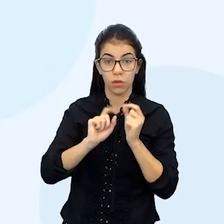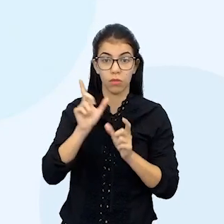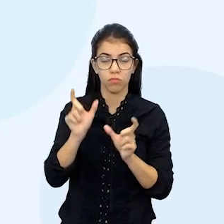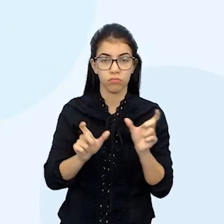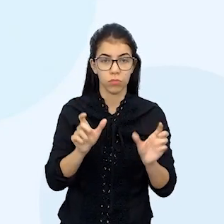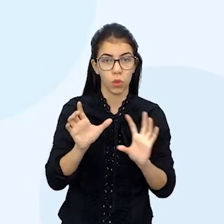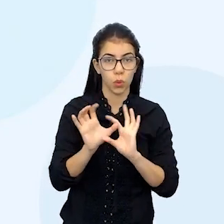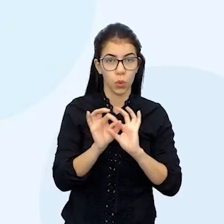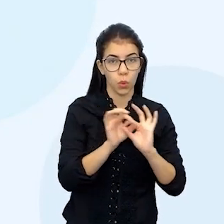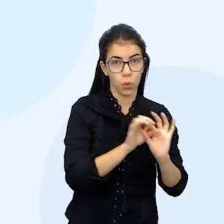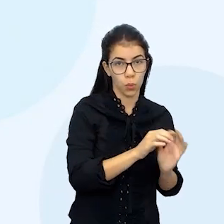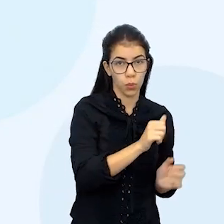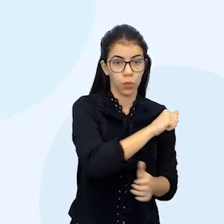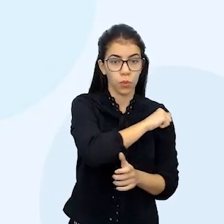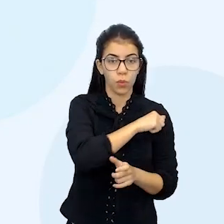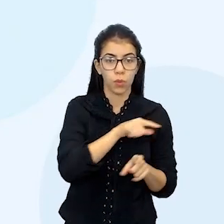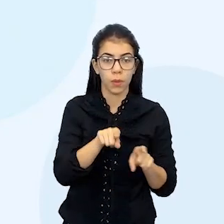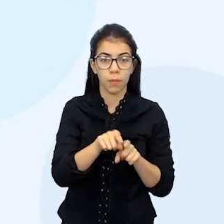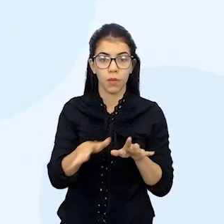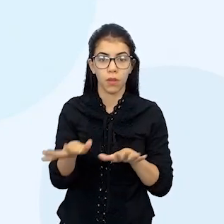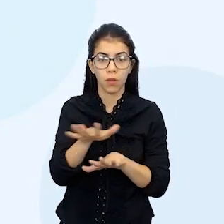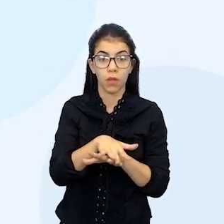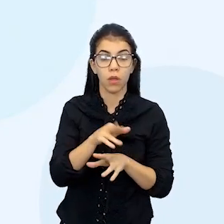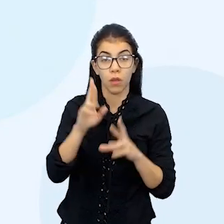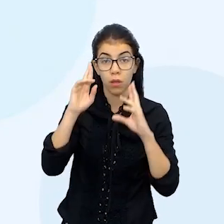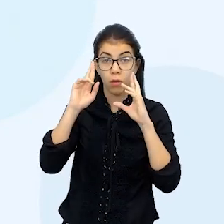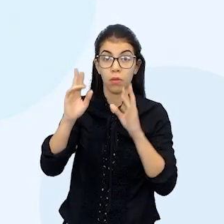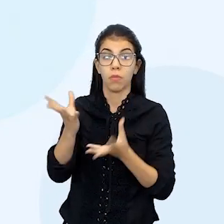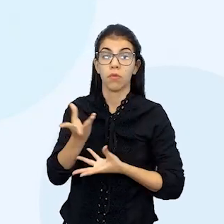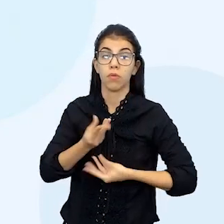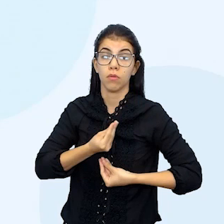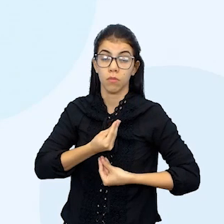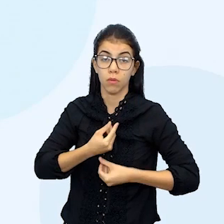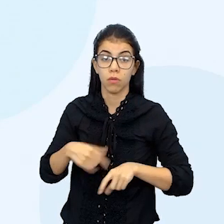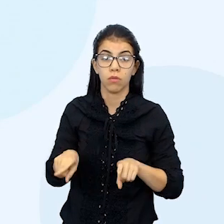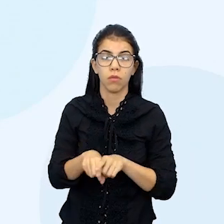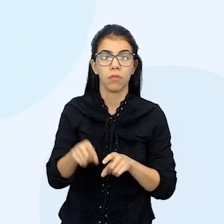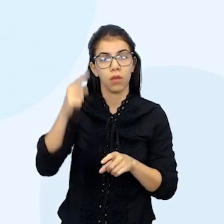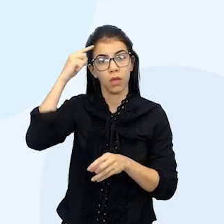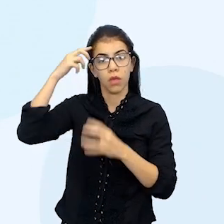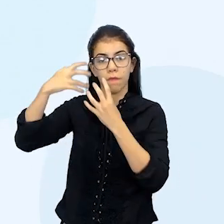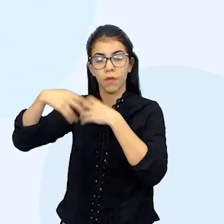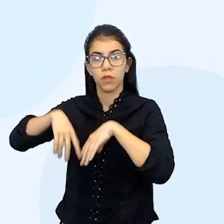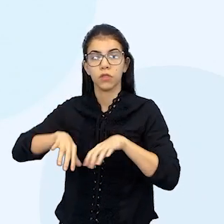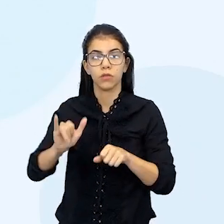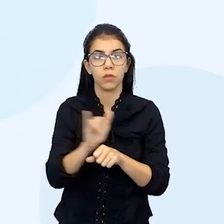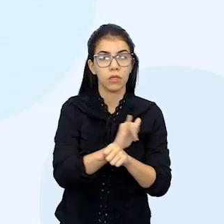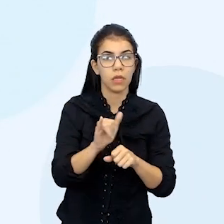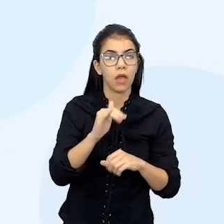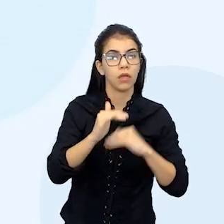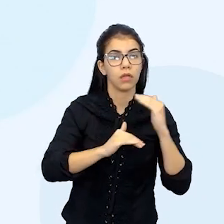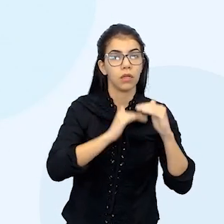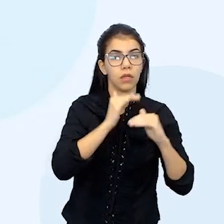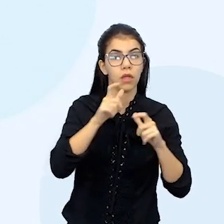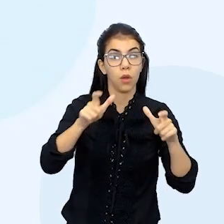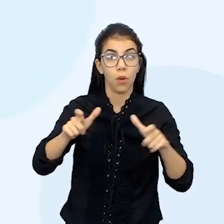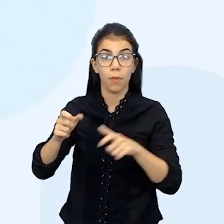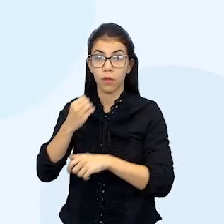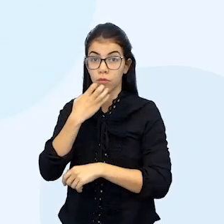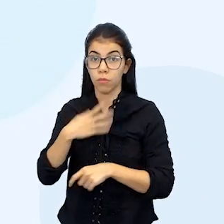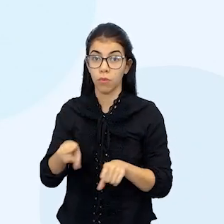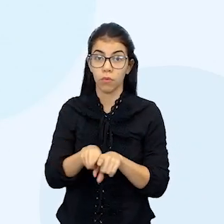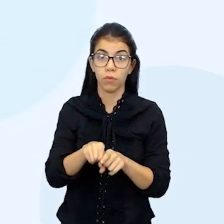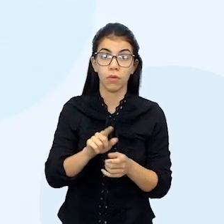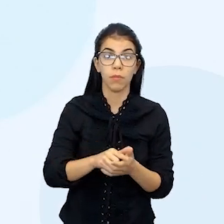e o contexto dos estudantes migrantes a fim de promover o respeito e o acolhimento, refletir acerca de estratégias que construam um ambiente